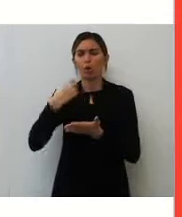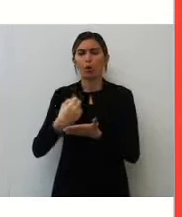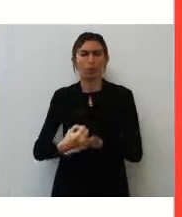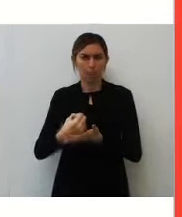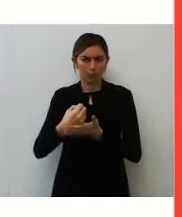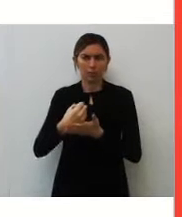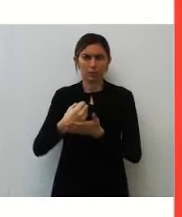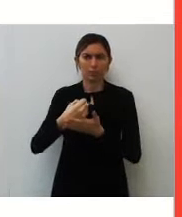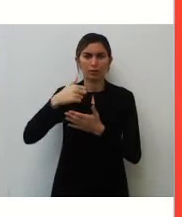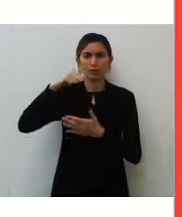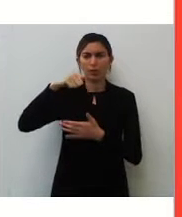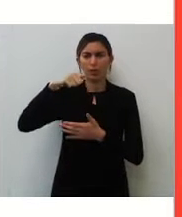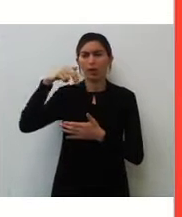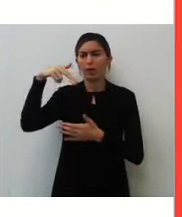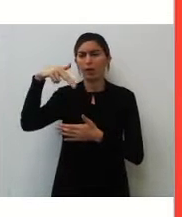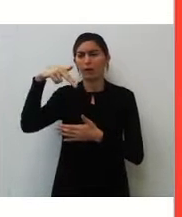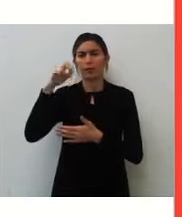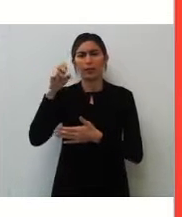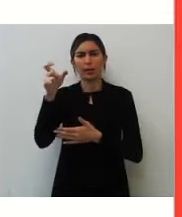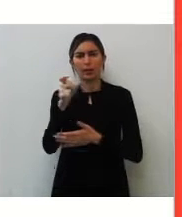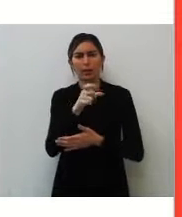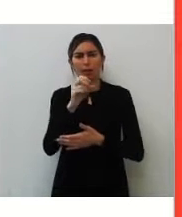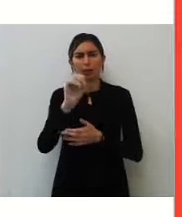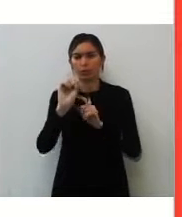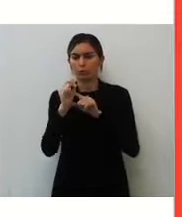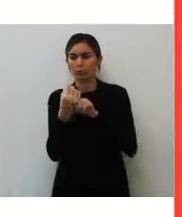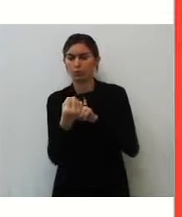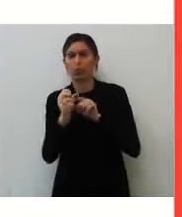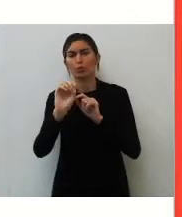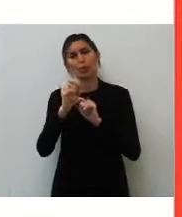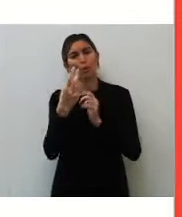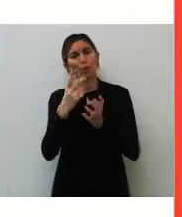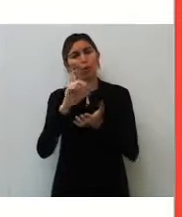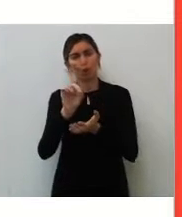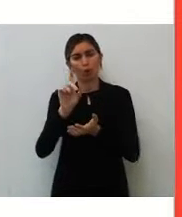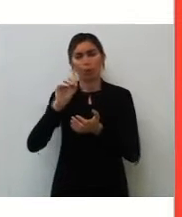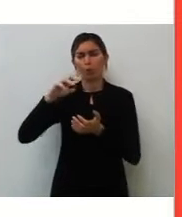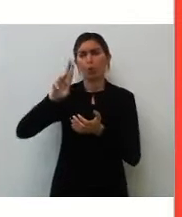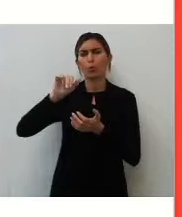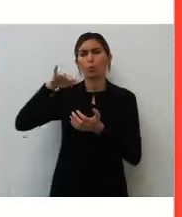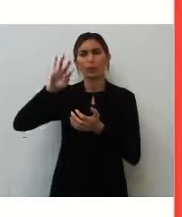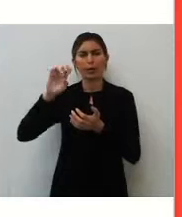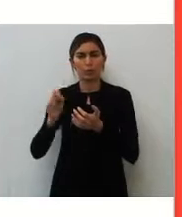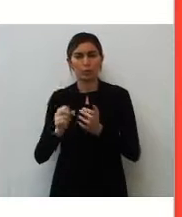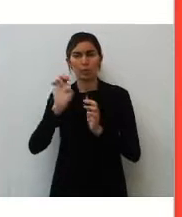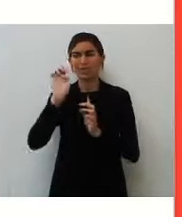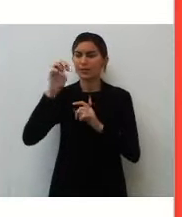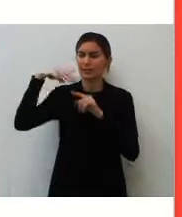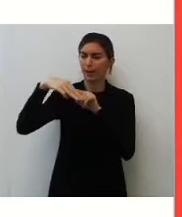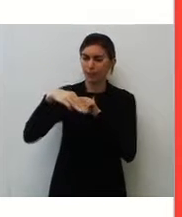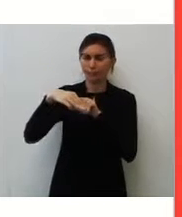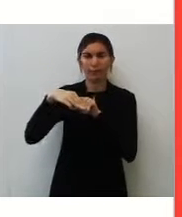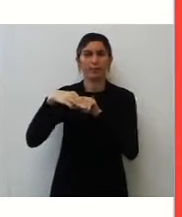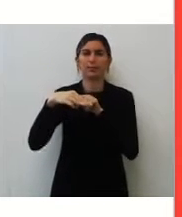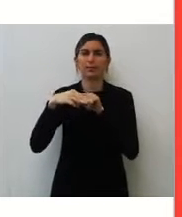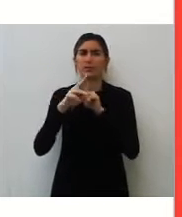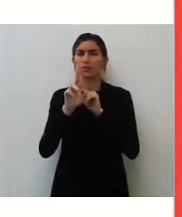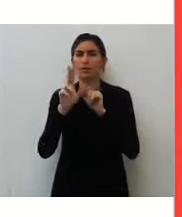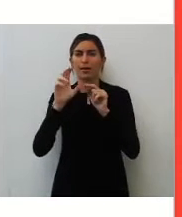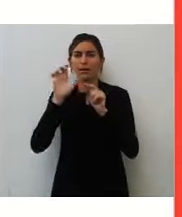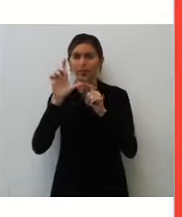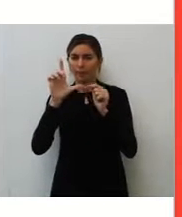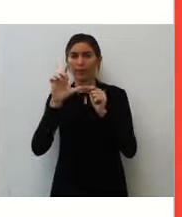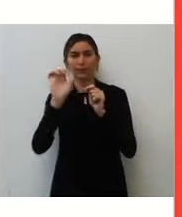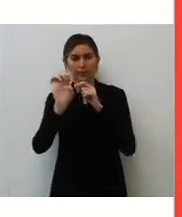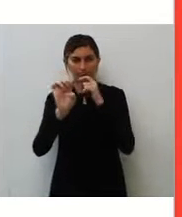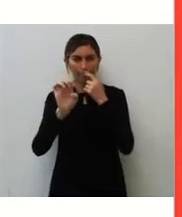documentos anexos ou os documentos em anexo então primeiro a gente já vê que a letra